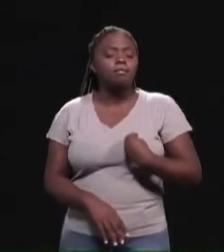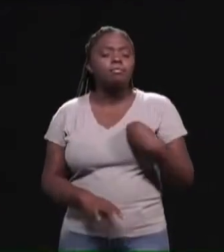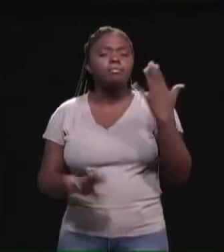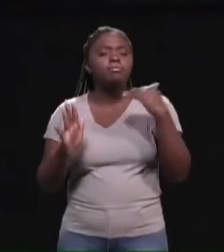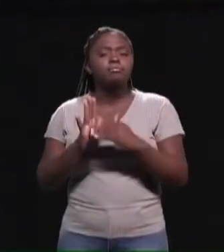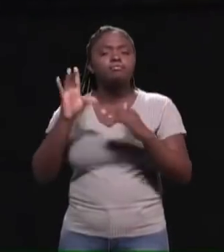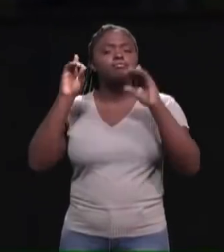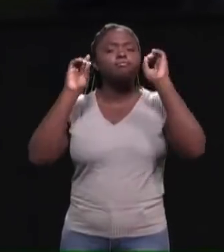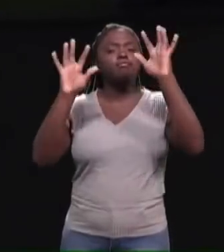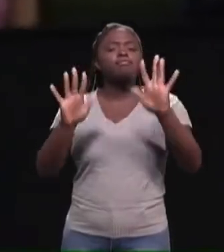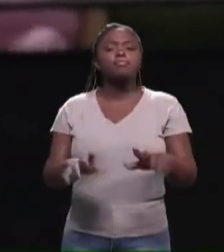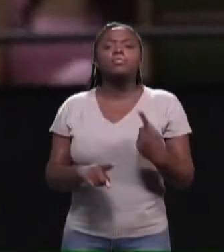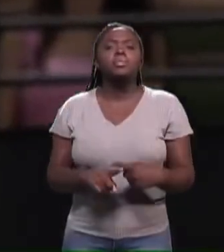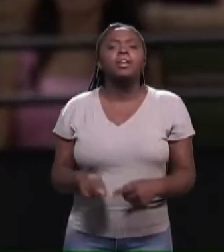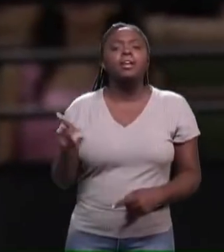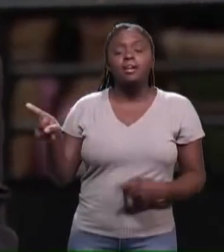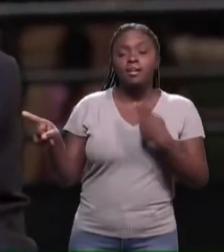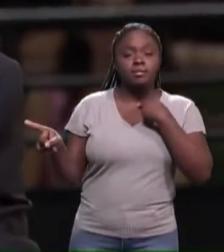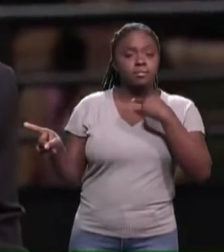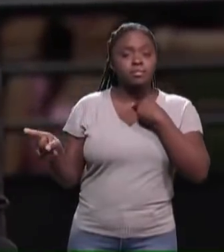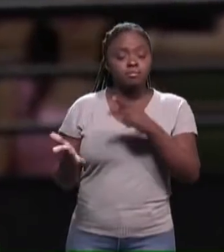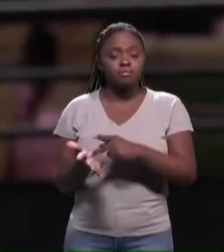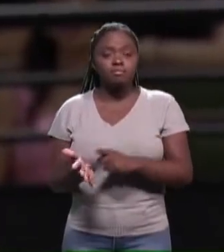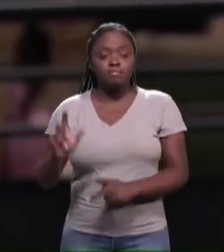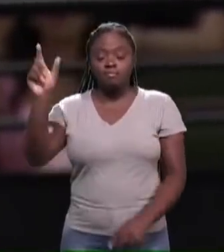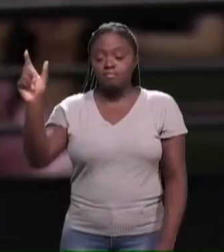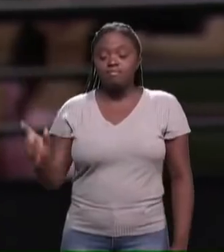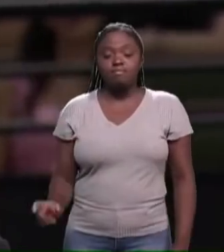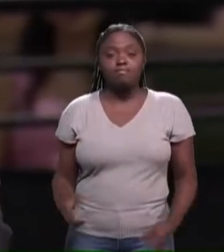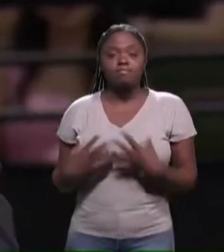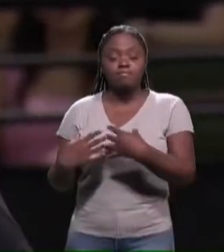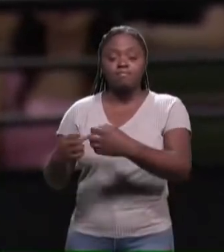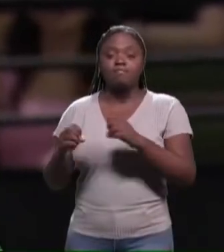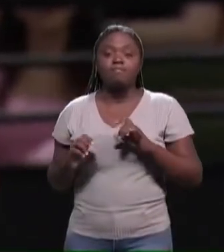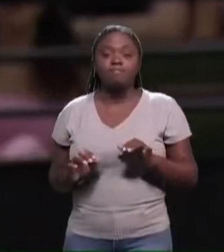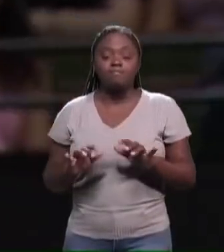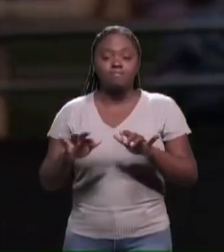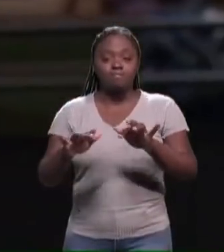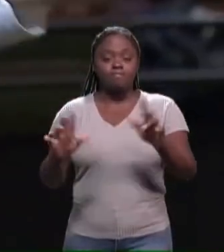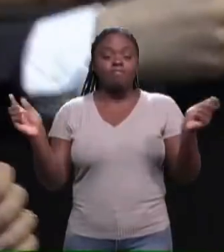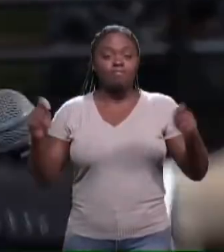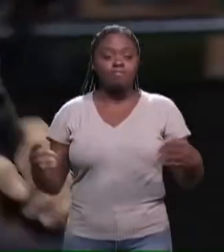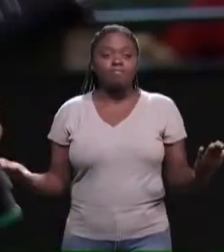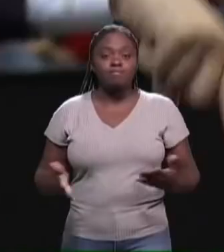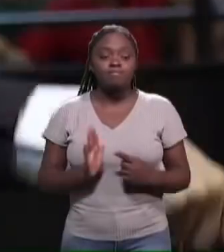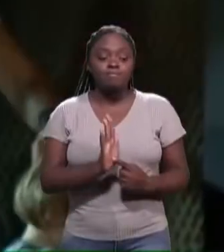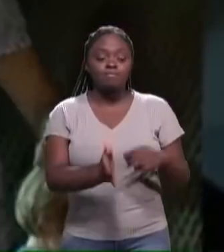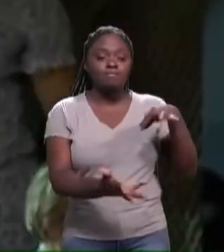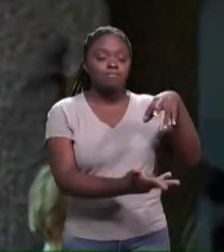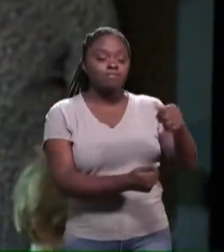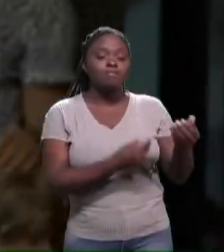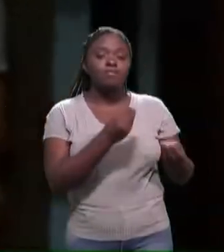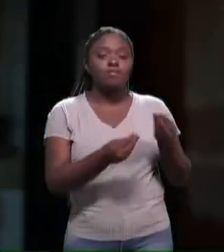tinha abençoado ele tanto, por que que ele não podia ser realmente a pessoa que recebeu esse câncer, para poder agora mostrar para o mundo como